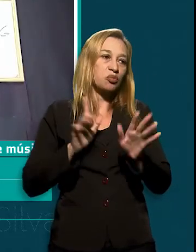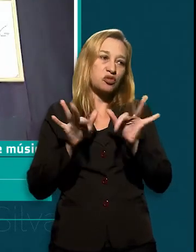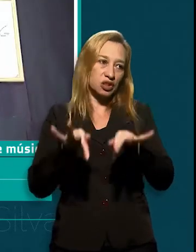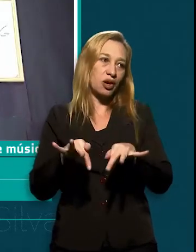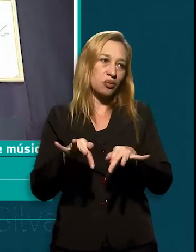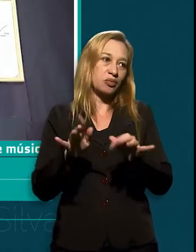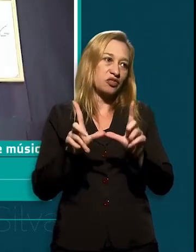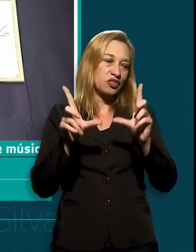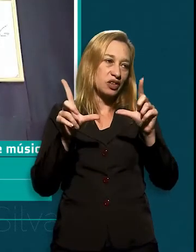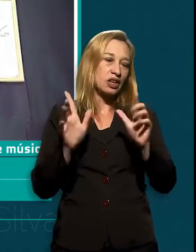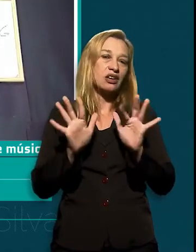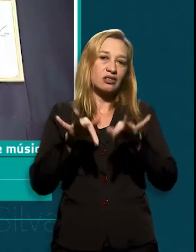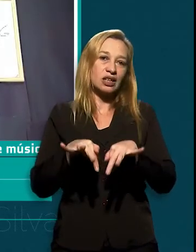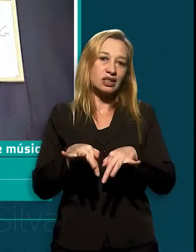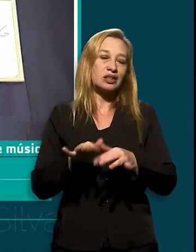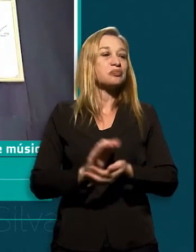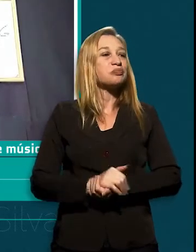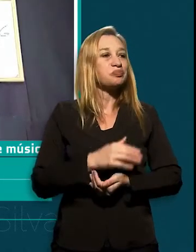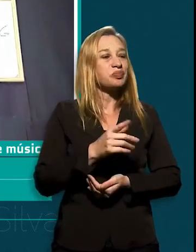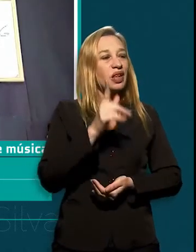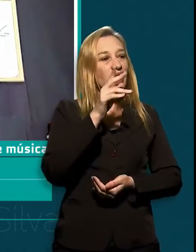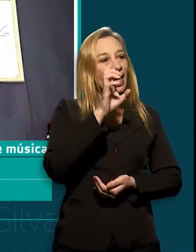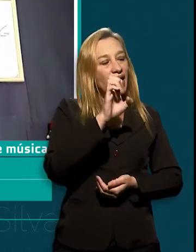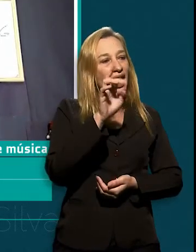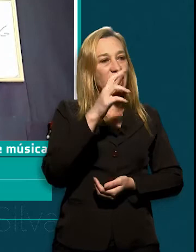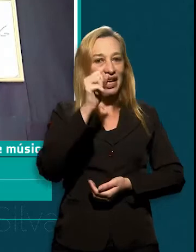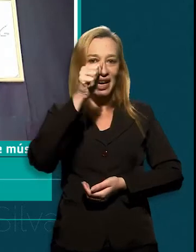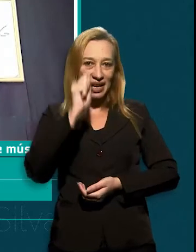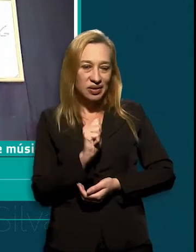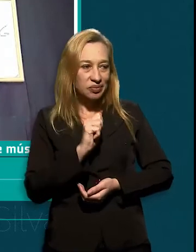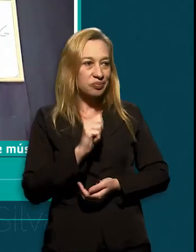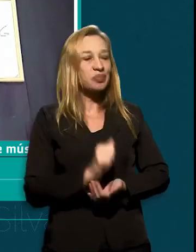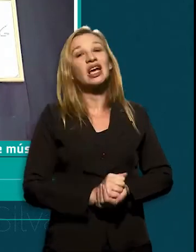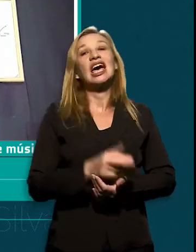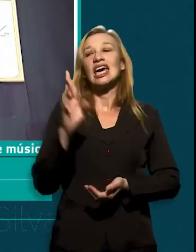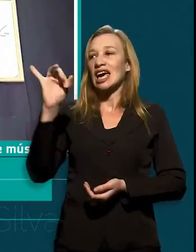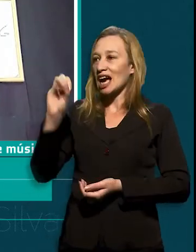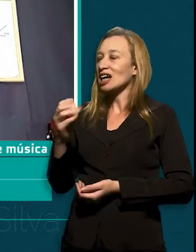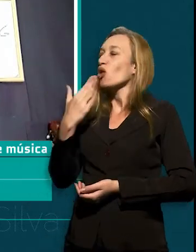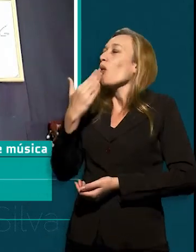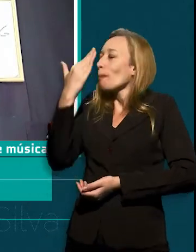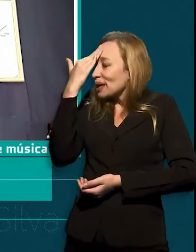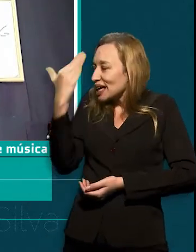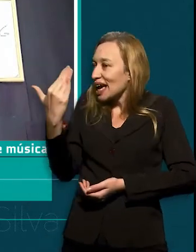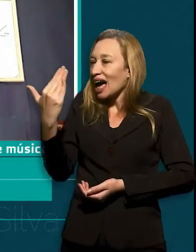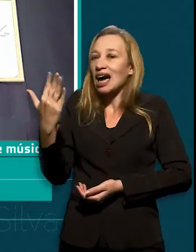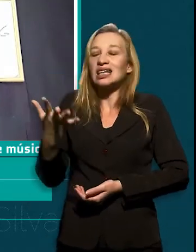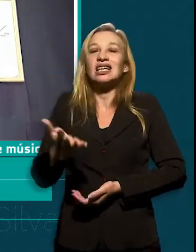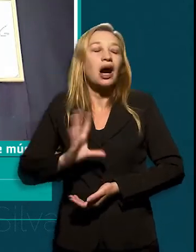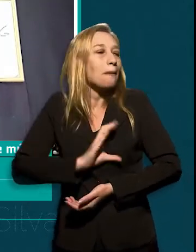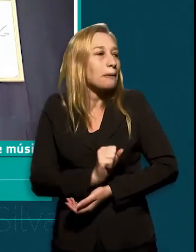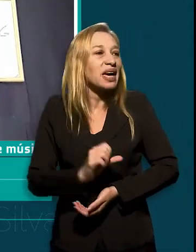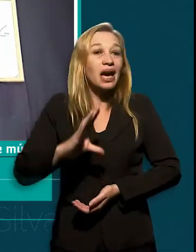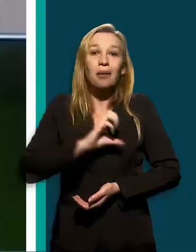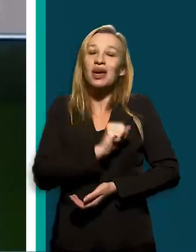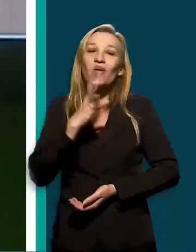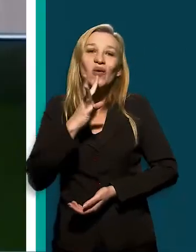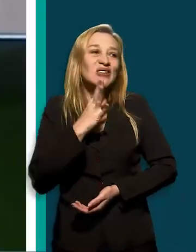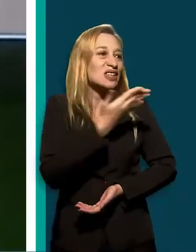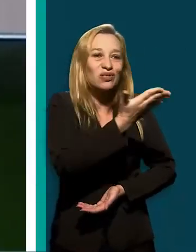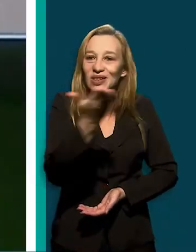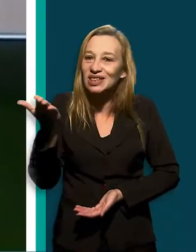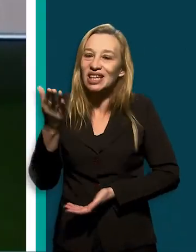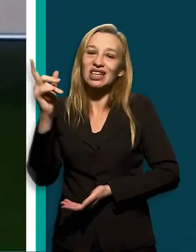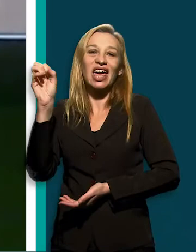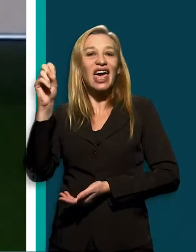finais para a gente terminar aqui o programa. Érica, por favor. Ricardo, obrigada pela oportunidade, amei conhecer